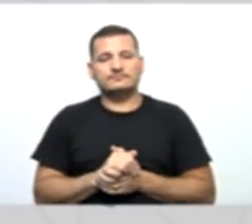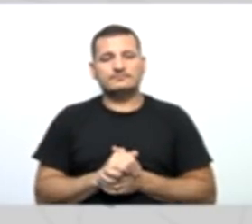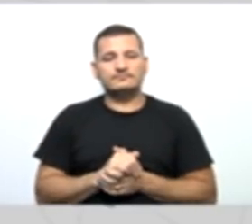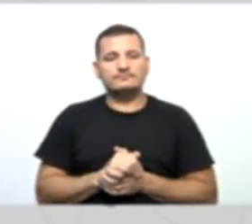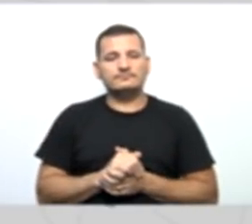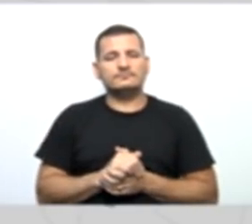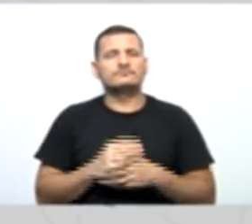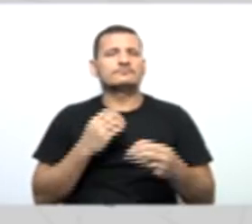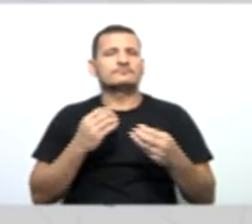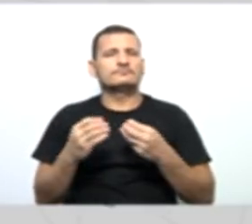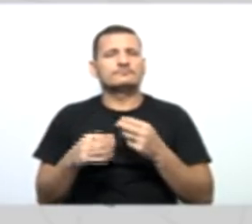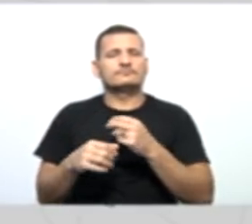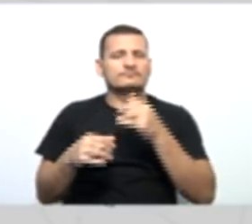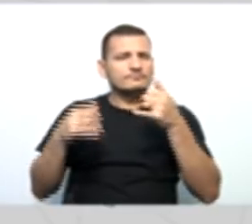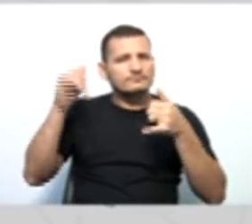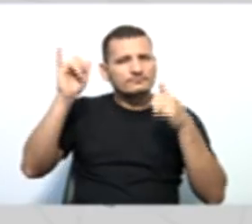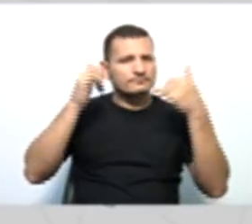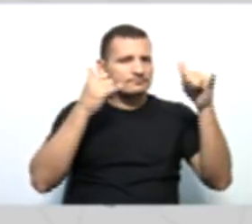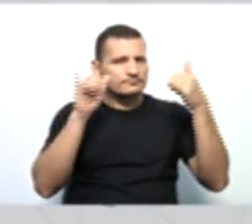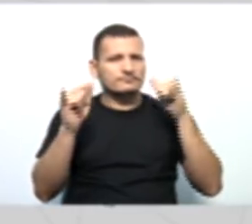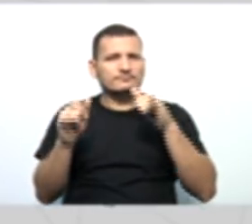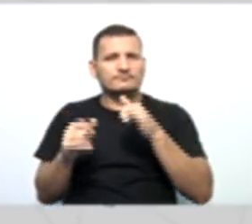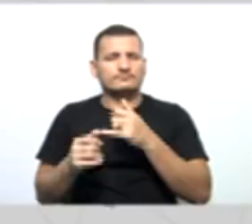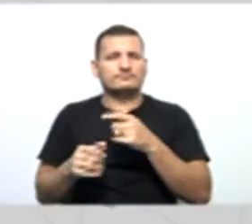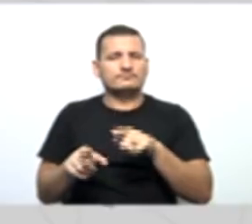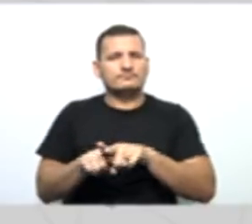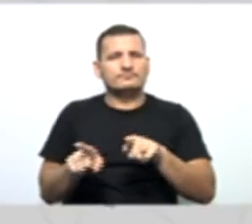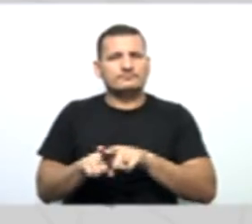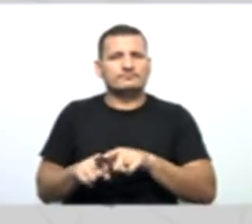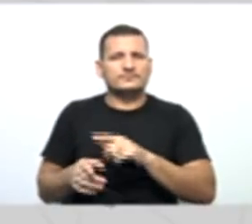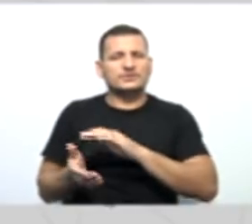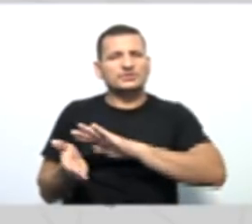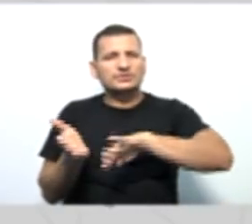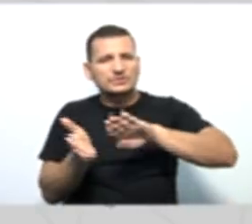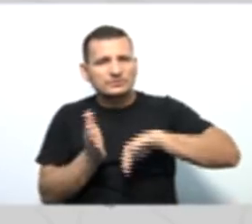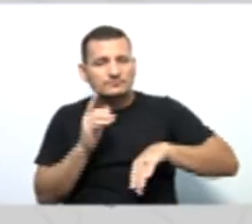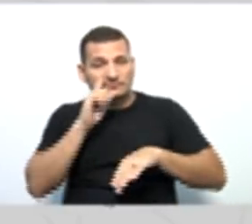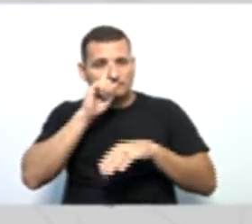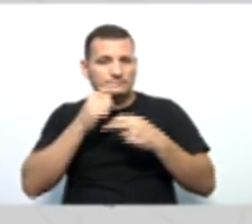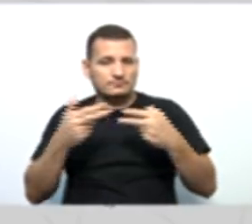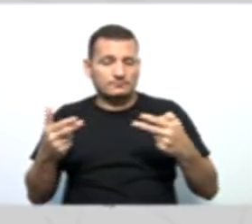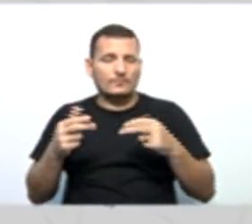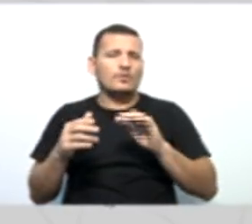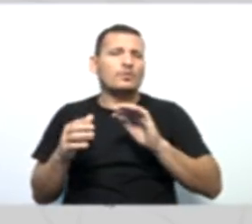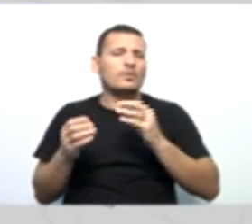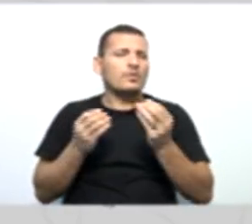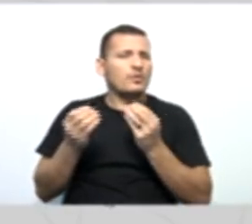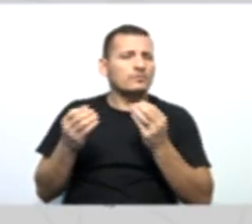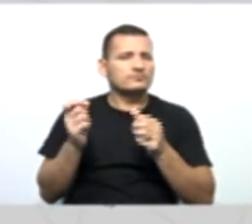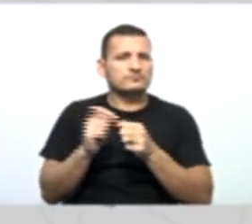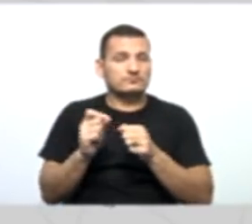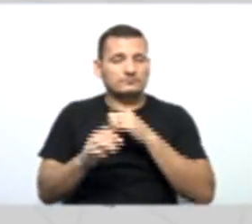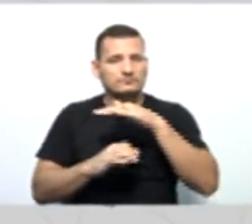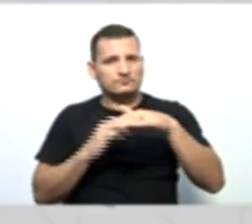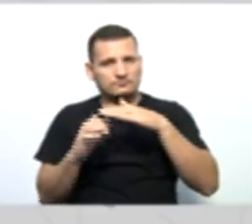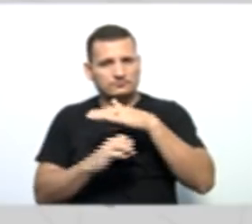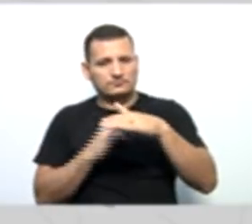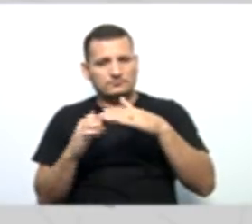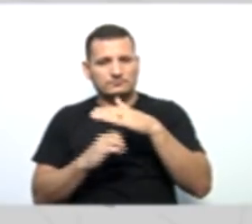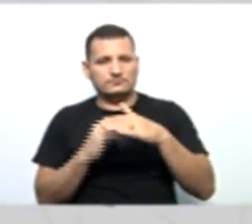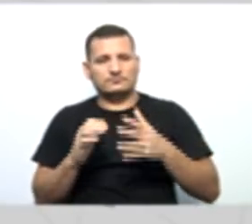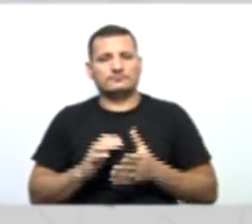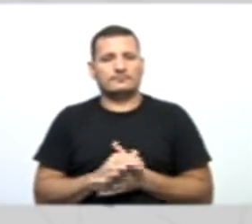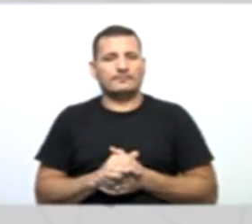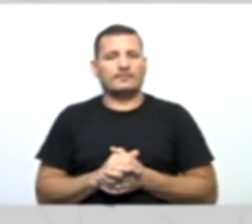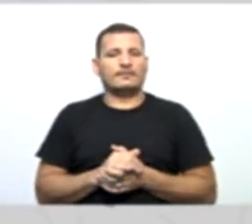para prevenir e eliminar tais riscos e as medidas adotadas pela empresa caso